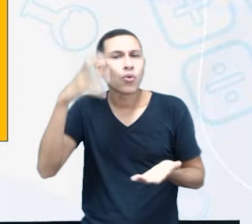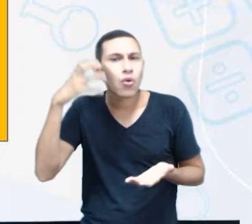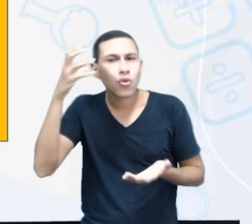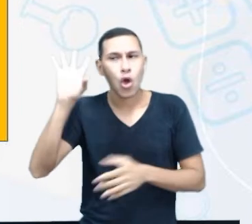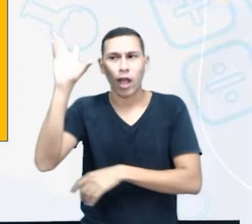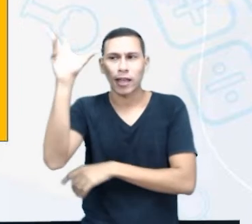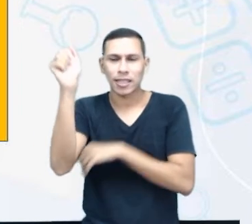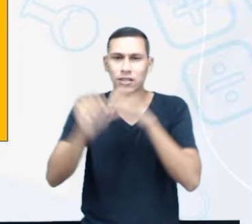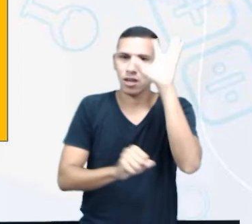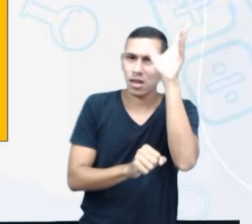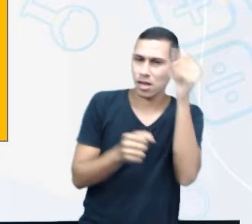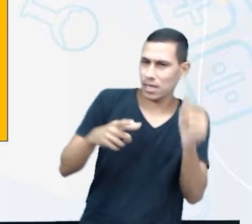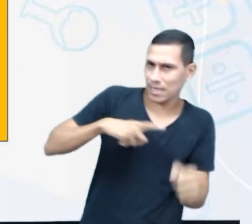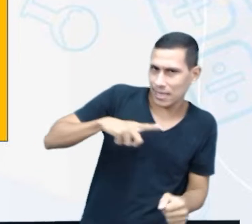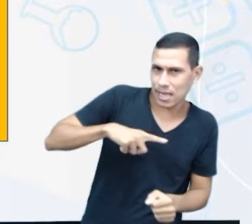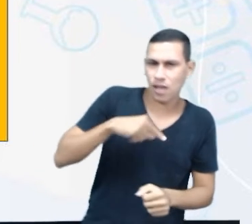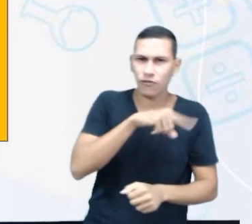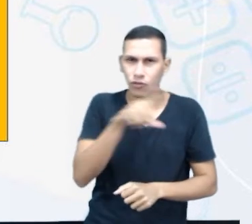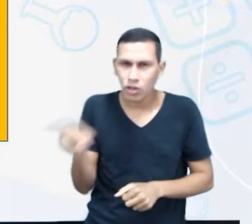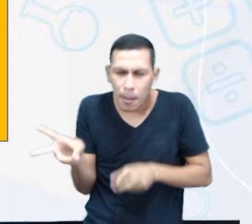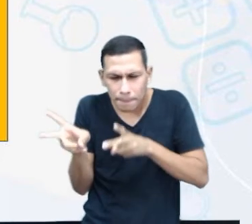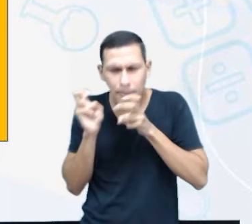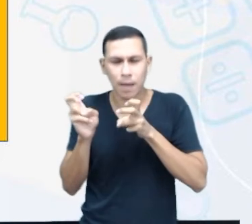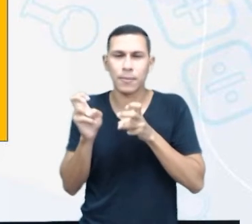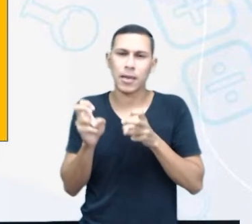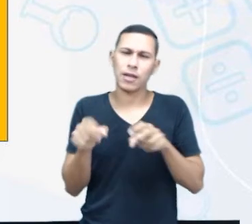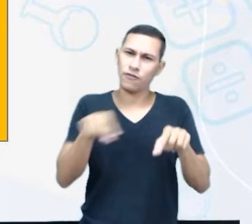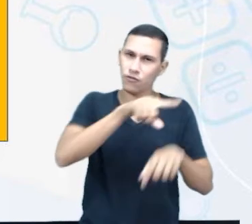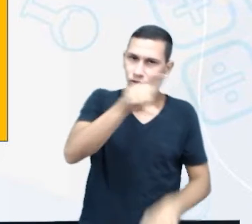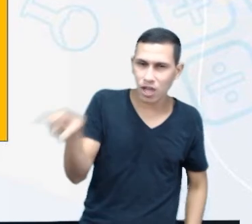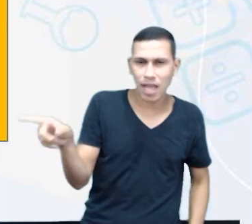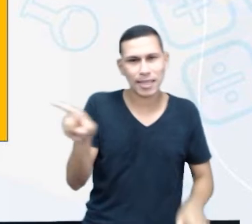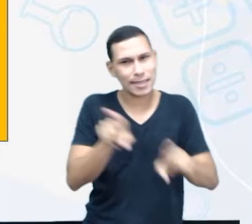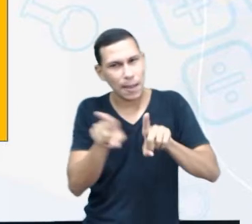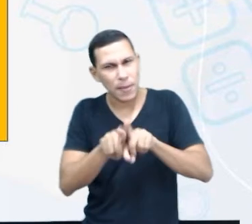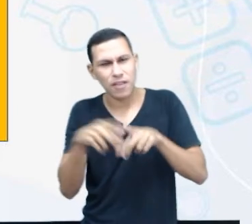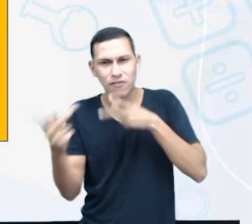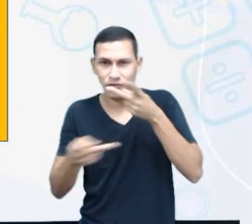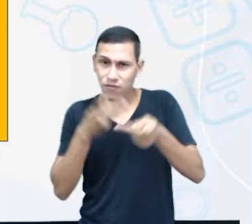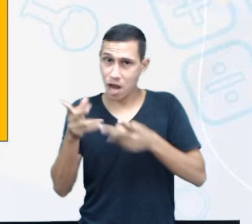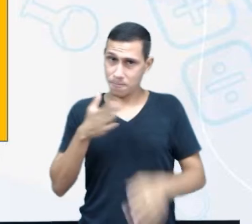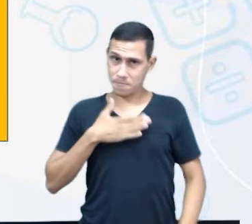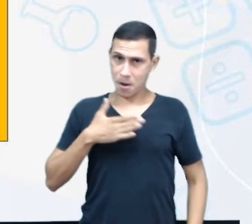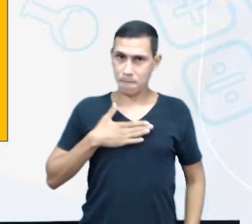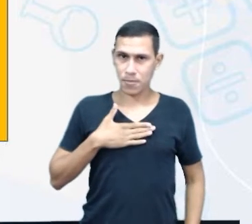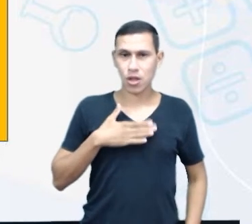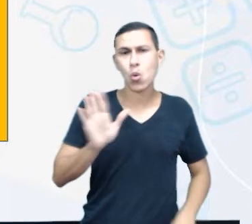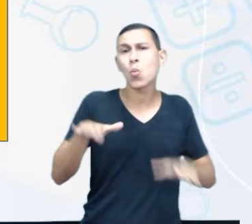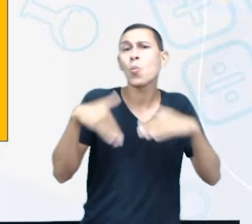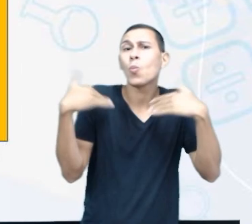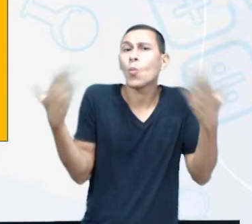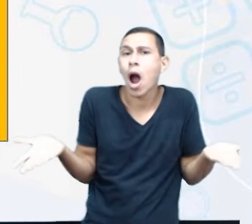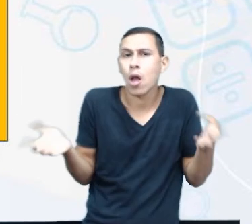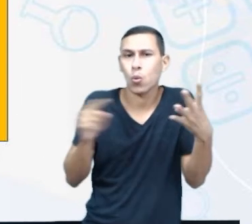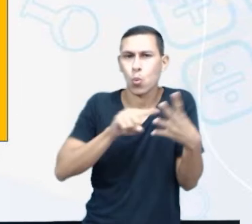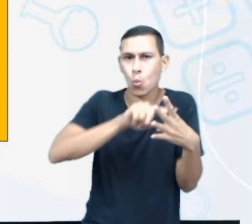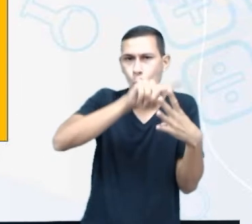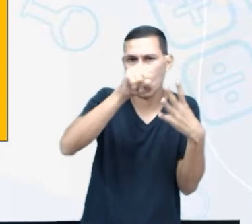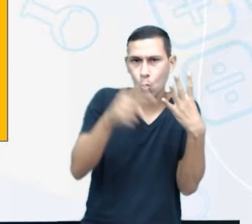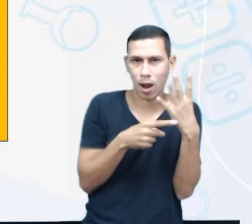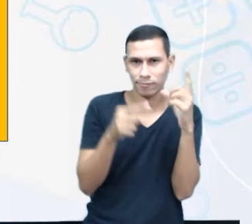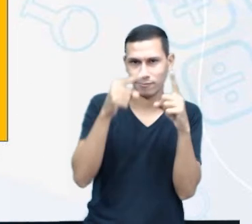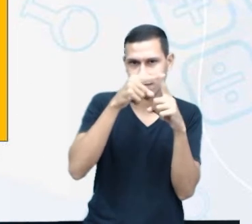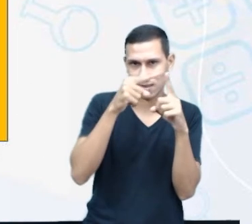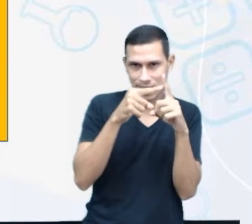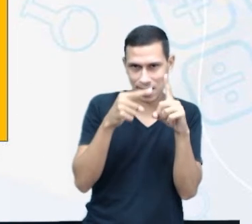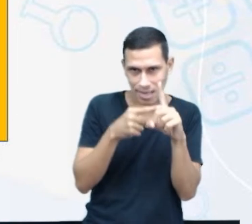que existem aí nessa tirinha. Eu quero também que vocês digam para mim quais são os 4, né, tipos